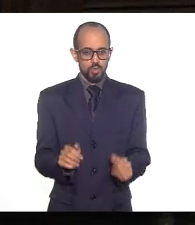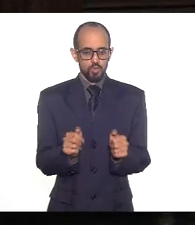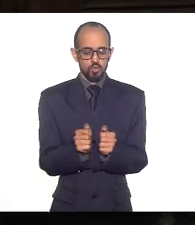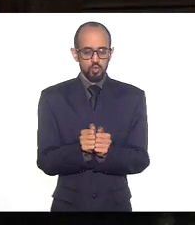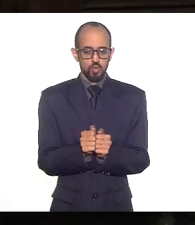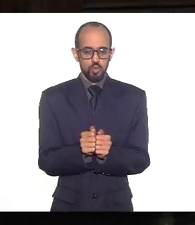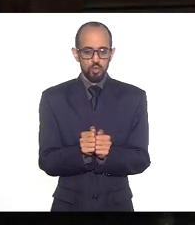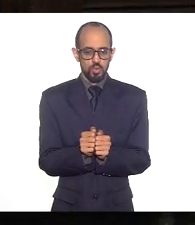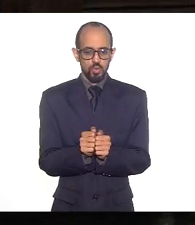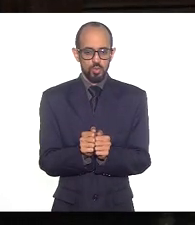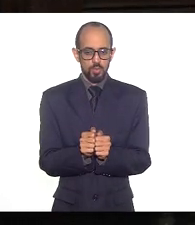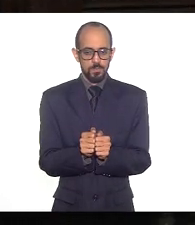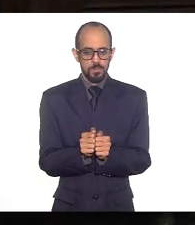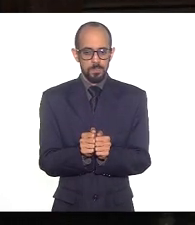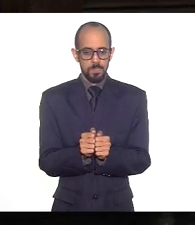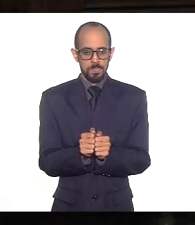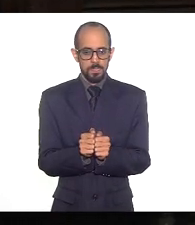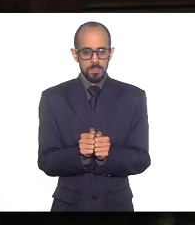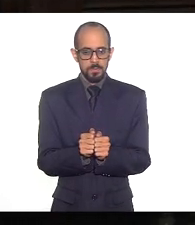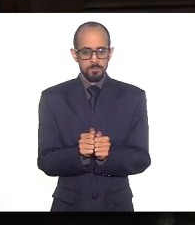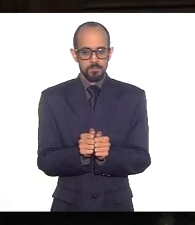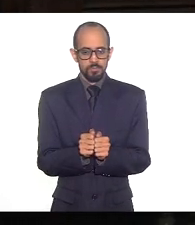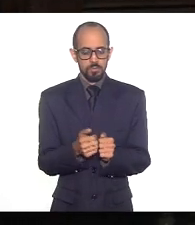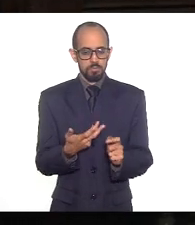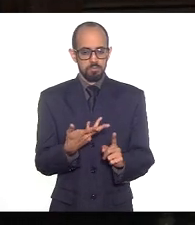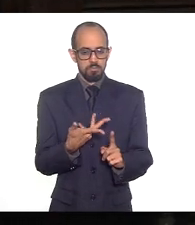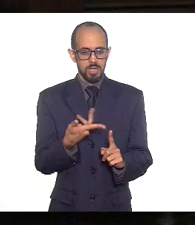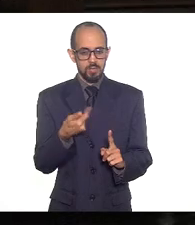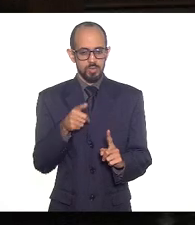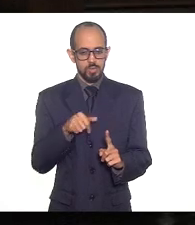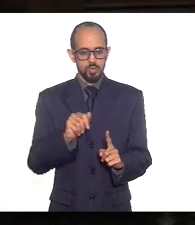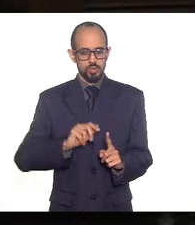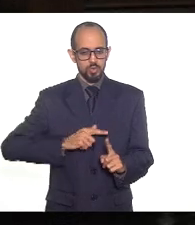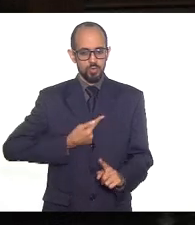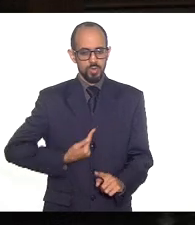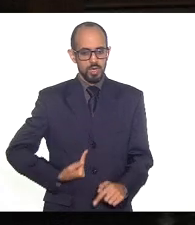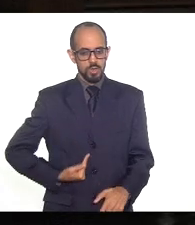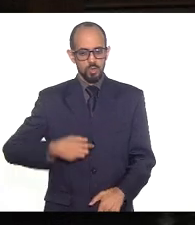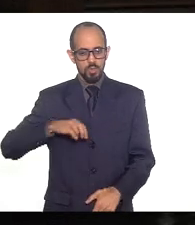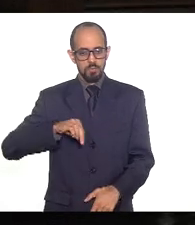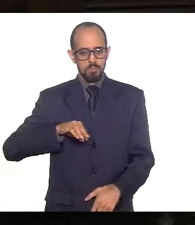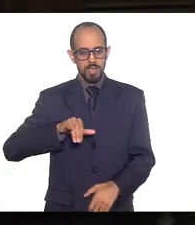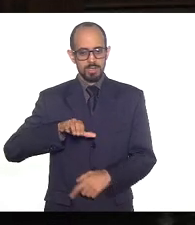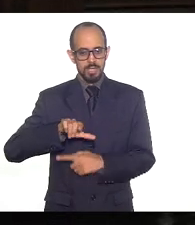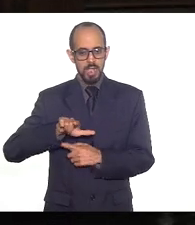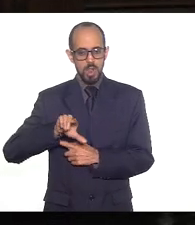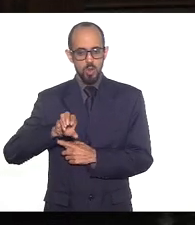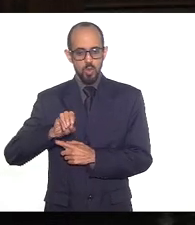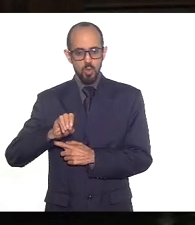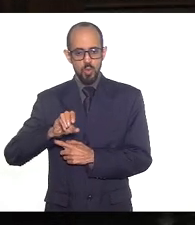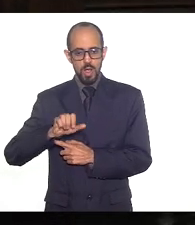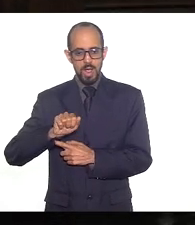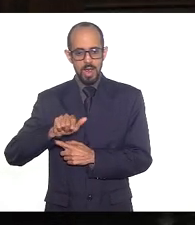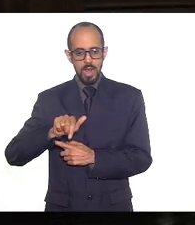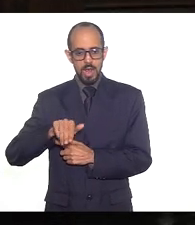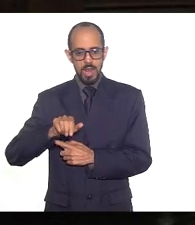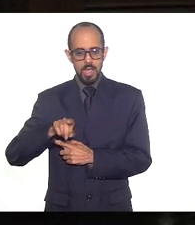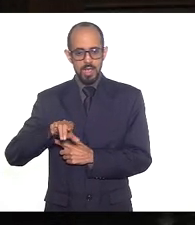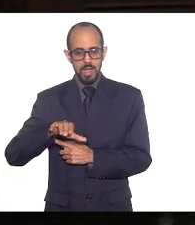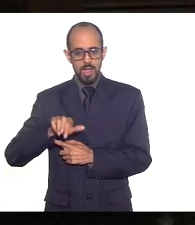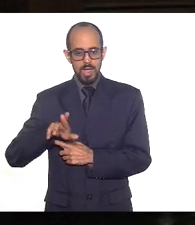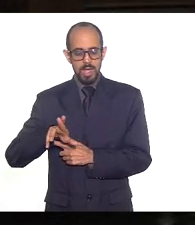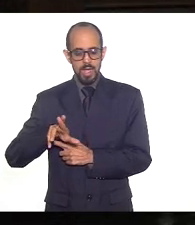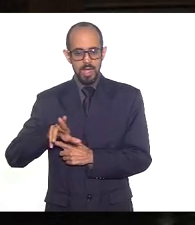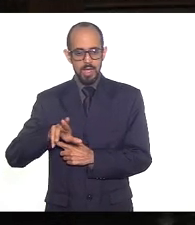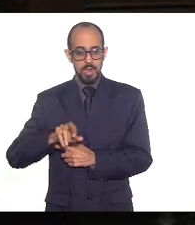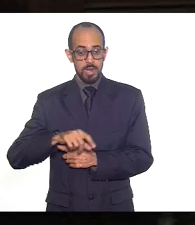lado do Glorioso Governador Marcello Alencar o e Paty do Alferes na